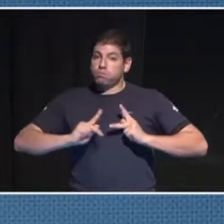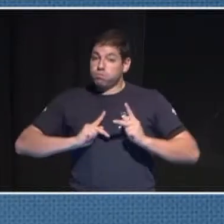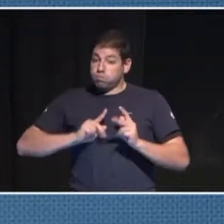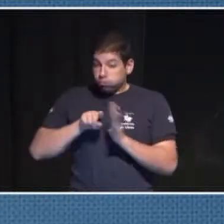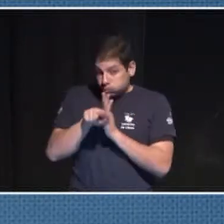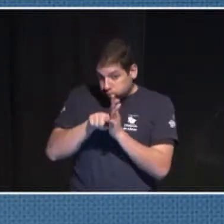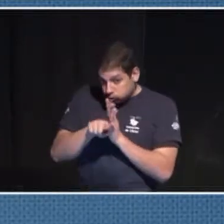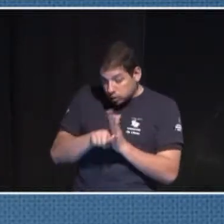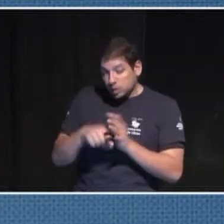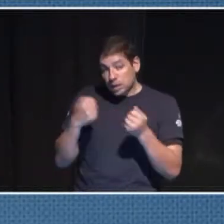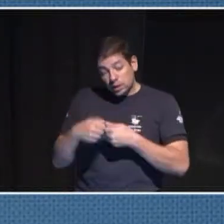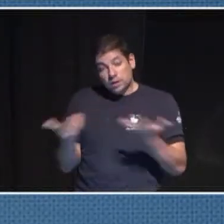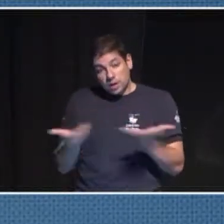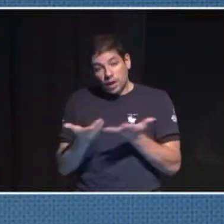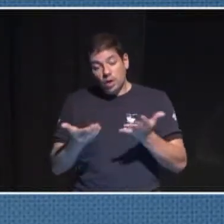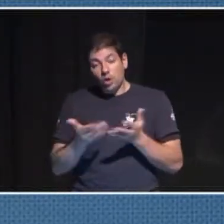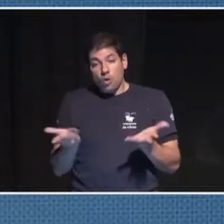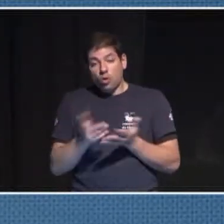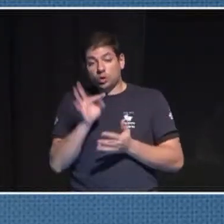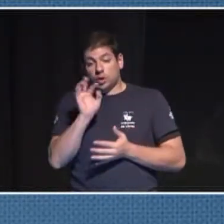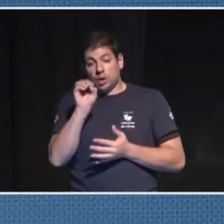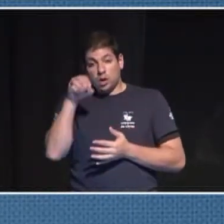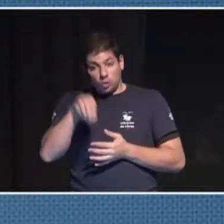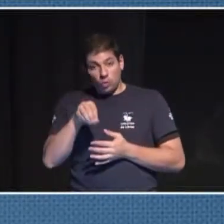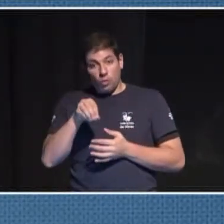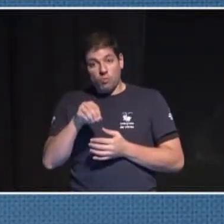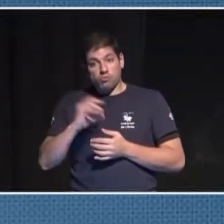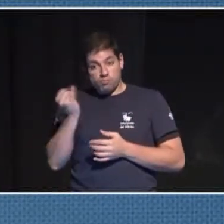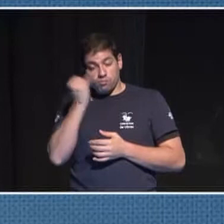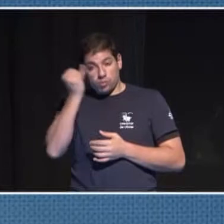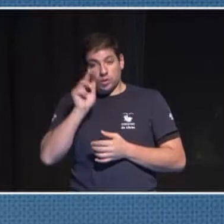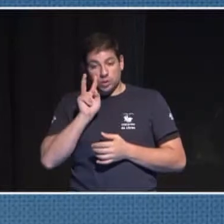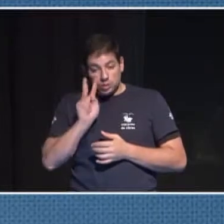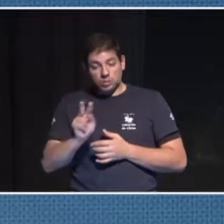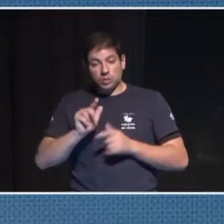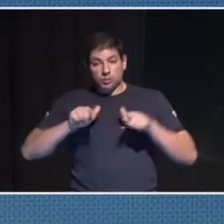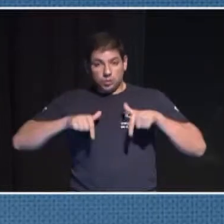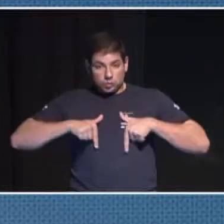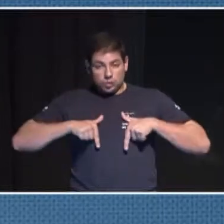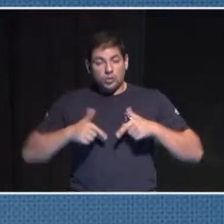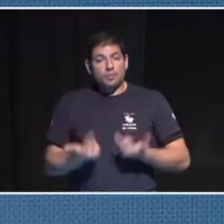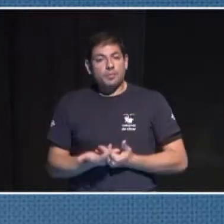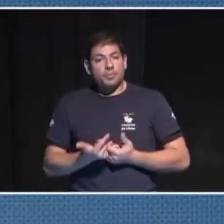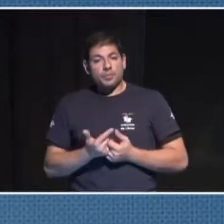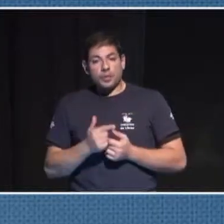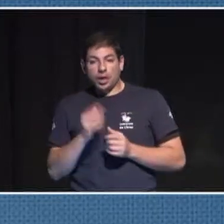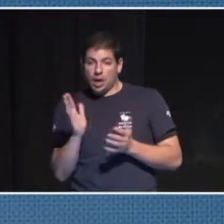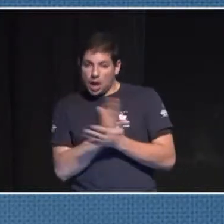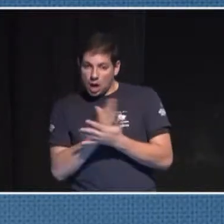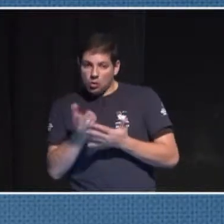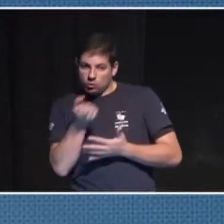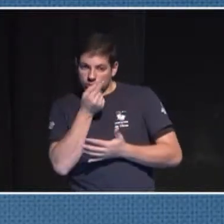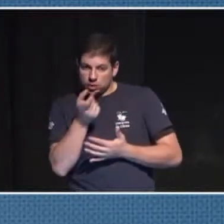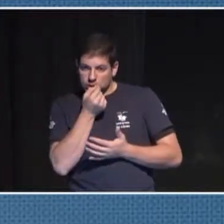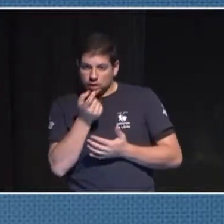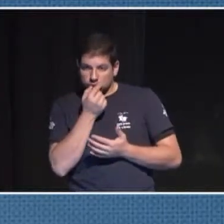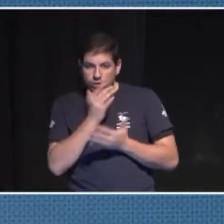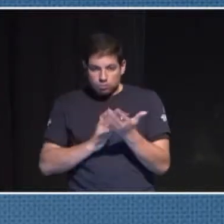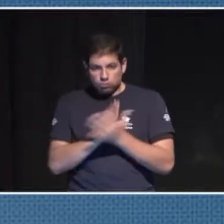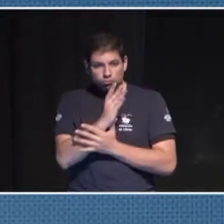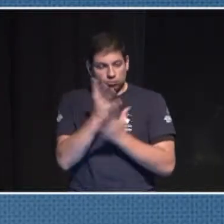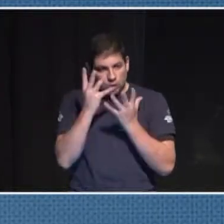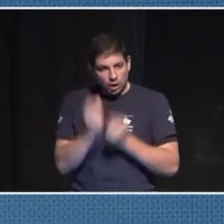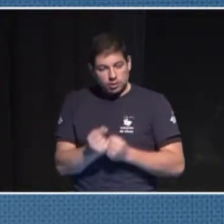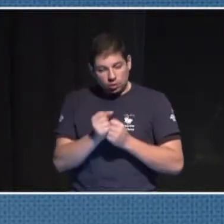na tomografia de tórax a nossa principal instrumento. O surgimento de medicações aprovadas